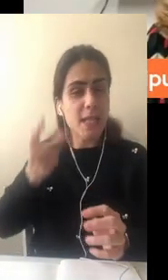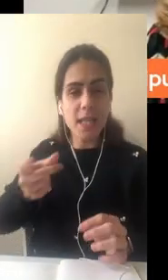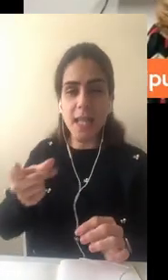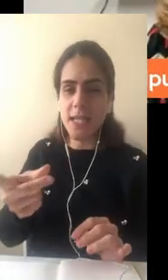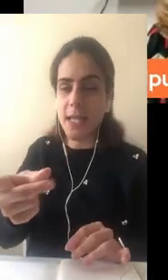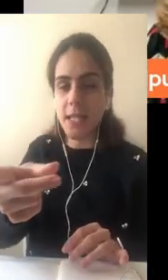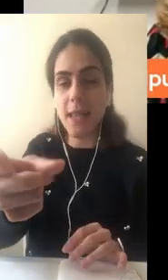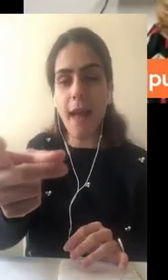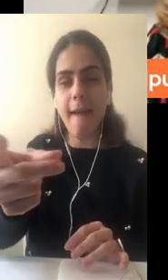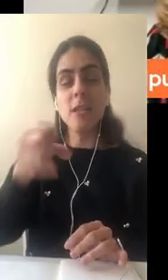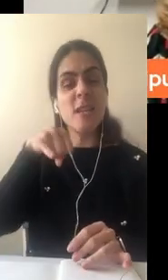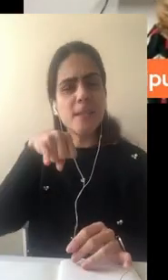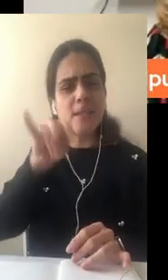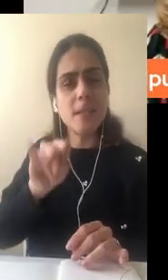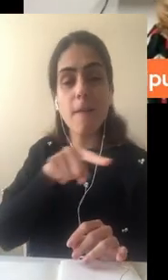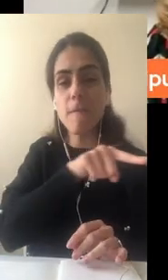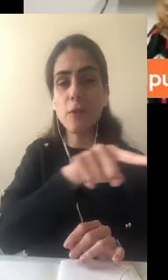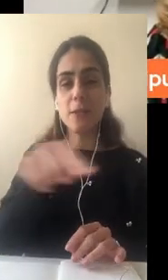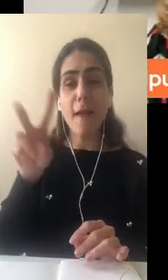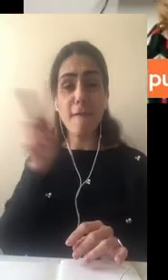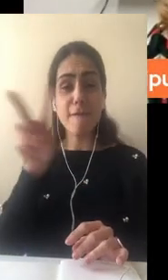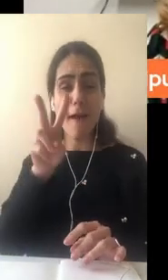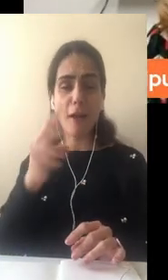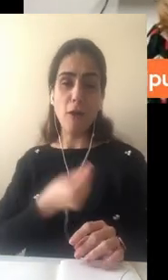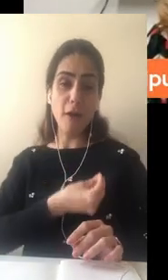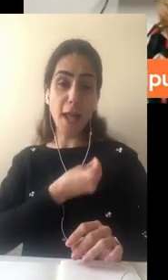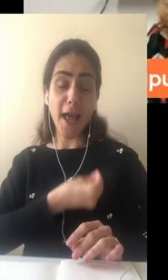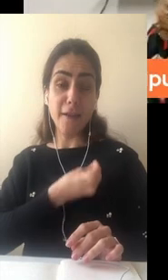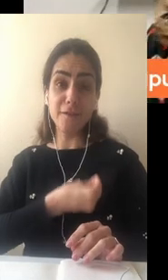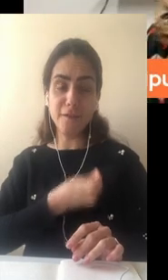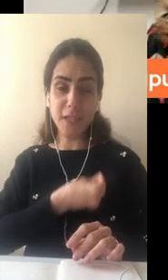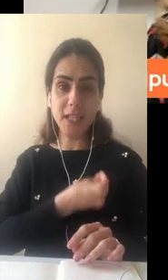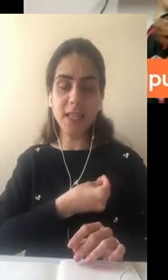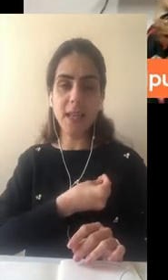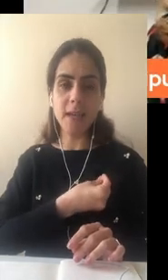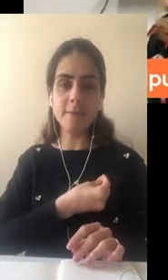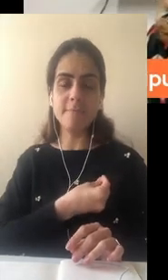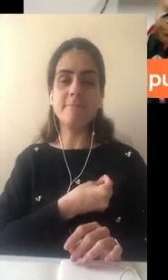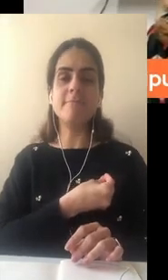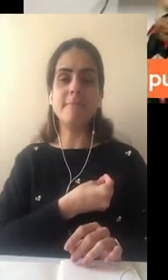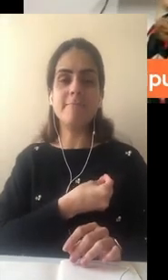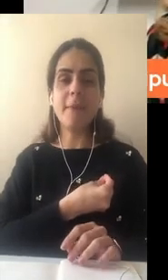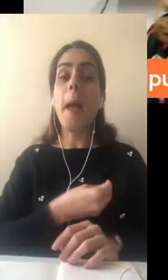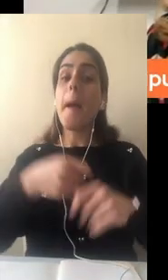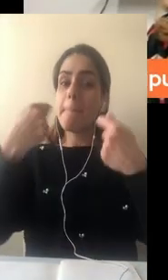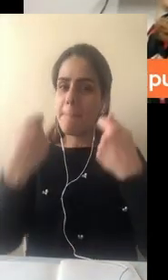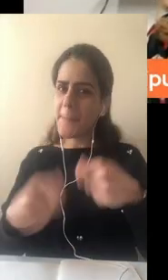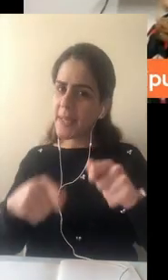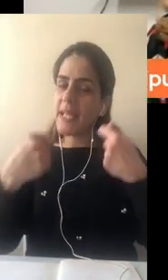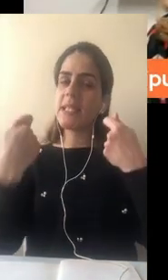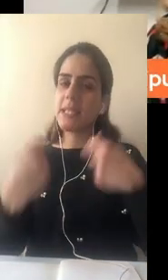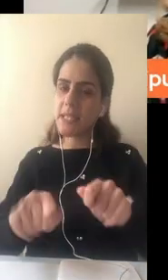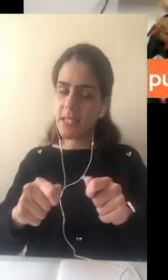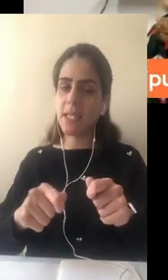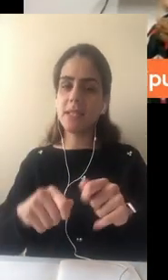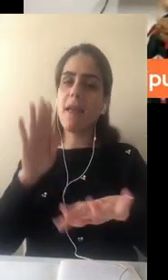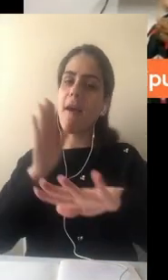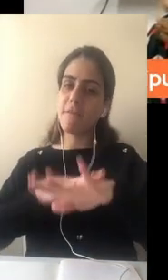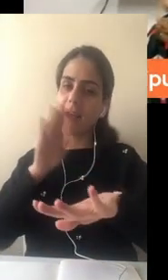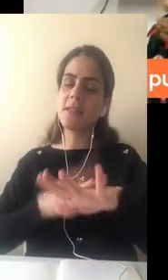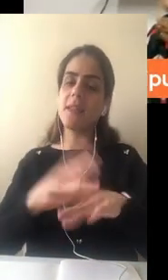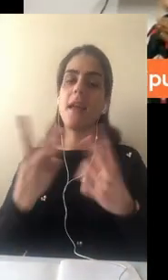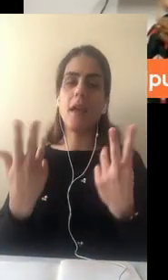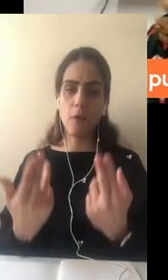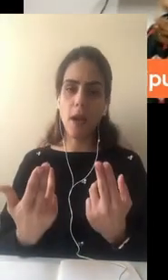você valoriza a vida, então o seu modo de viver precisa ir ao encontro disso, daquilo que você crê